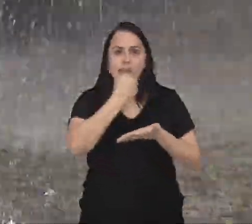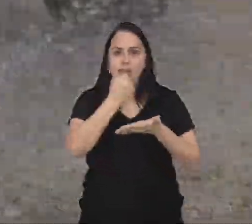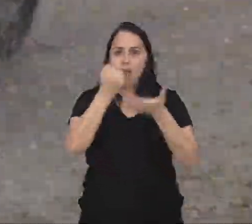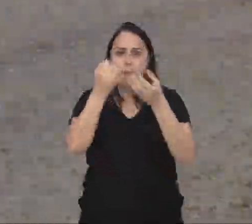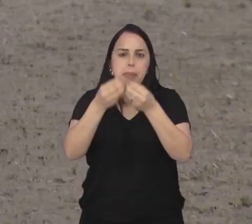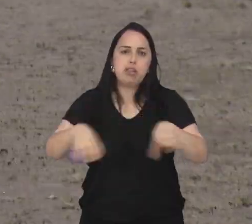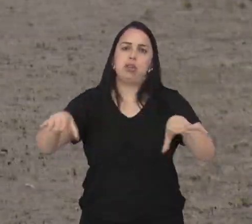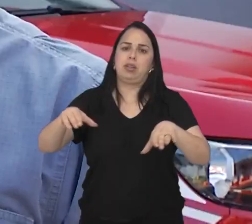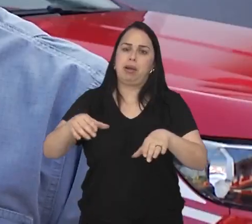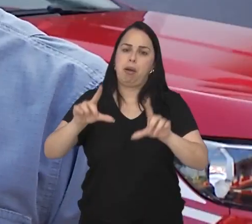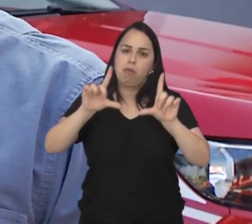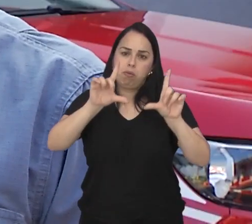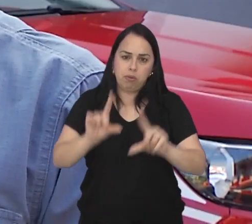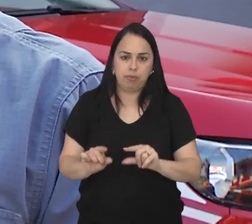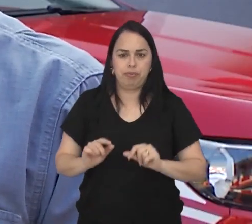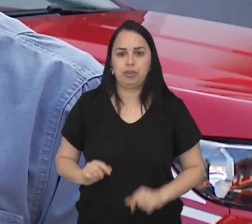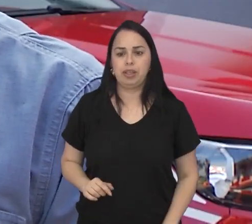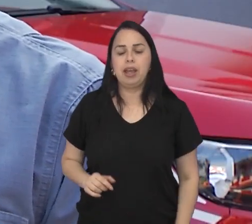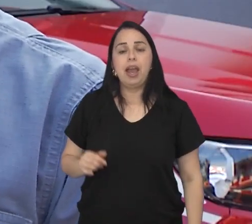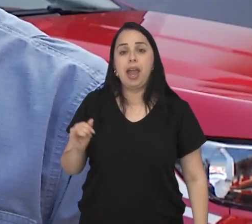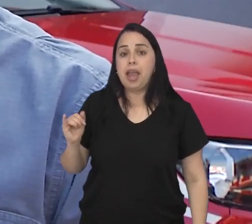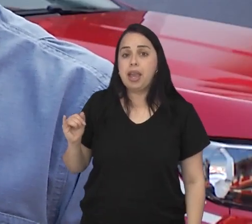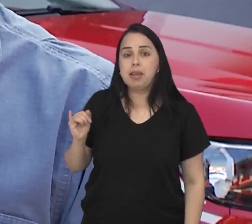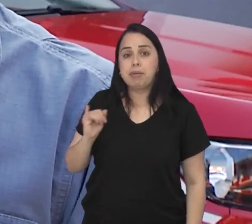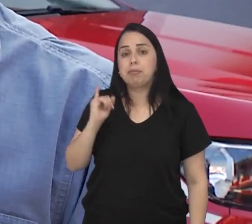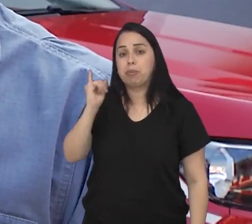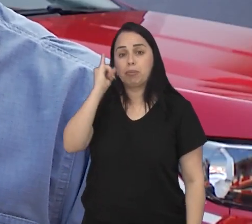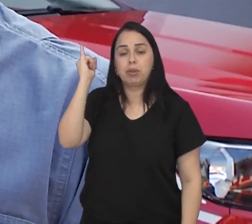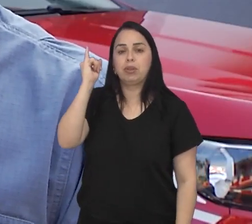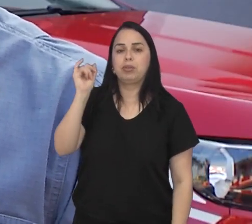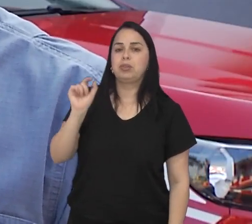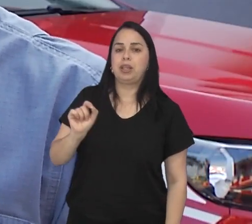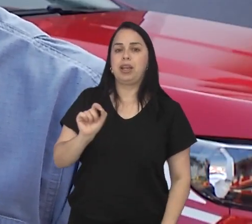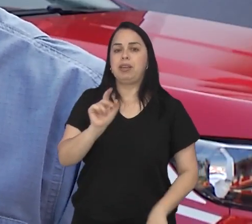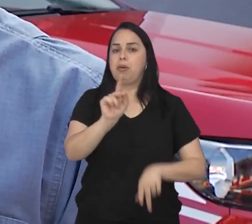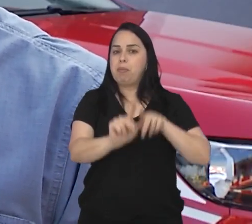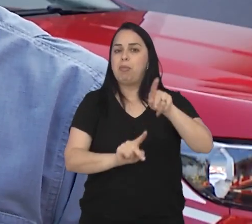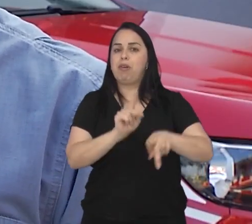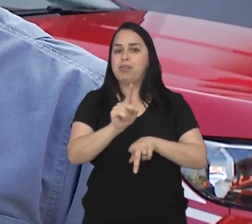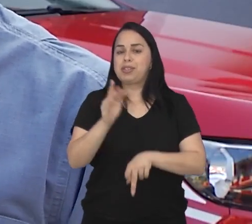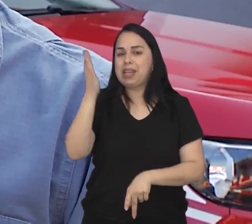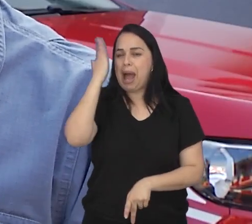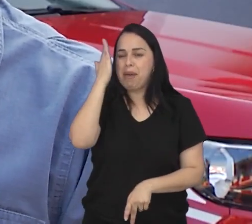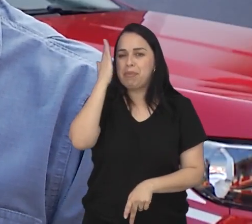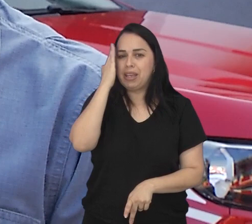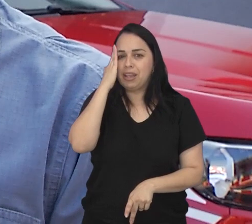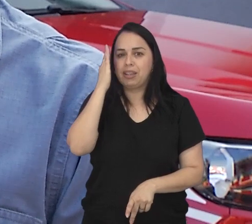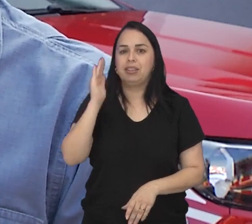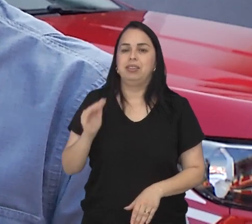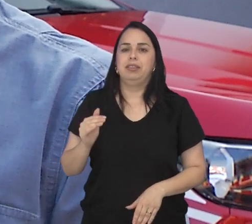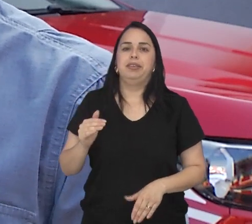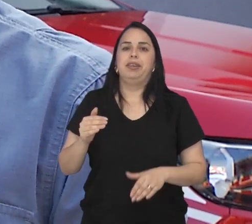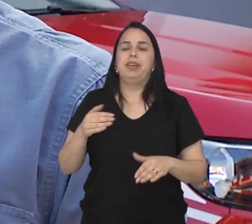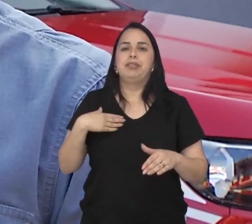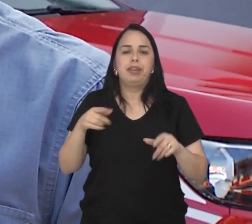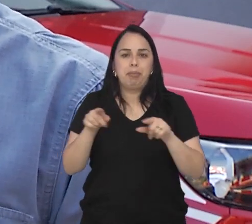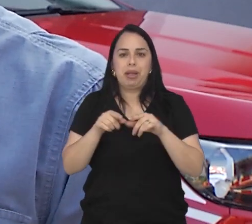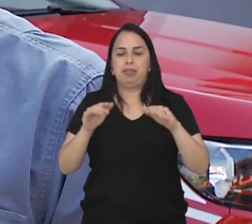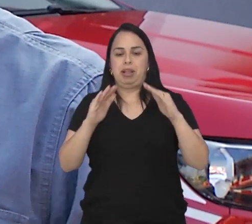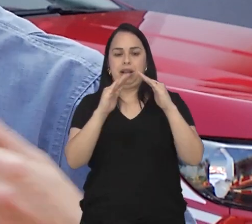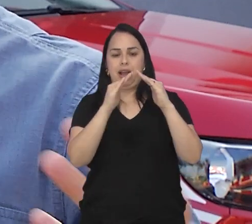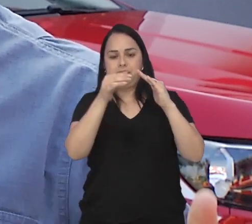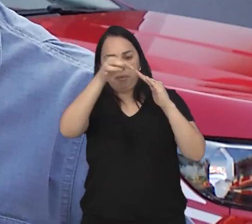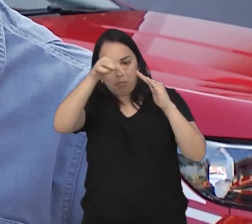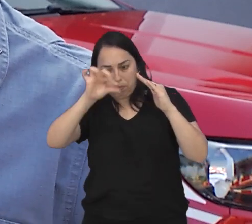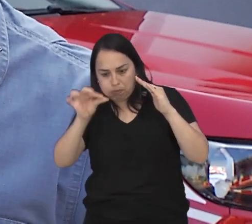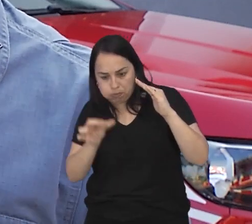danos materiais. É importante também a prevenção da própria população, nesse sentido, evitando, já deixando calhas